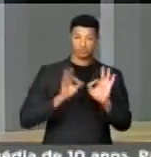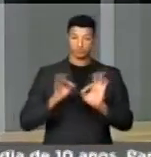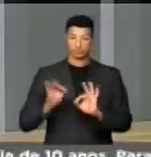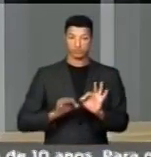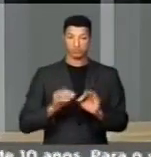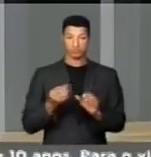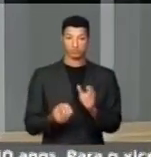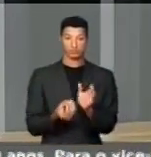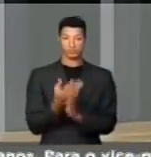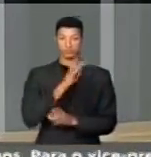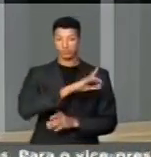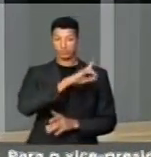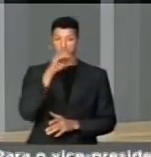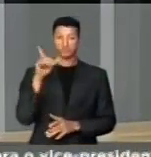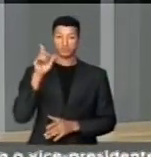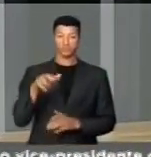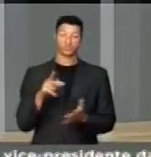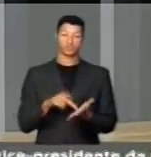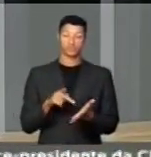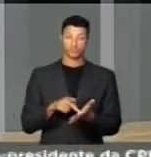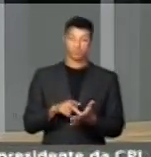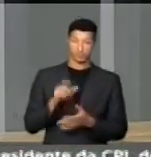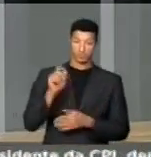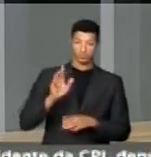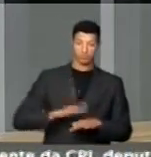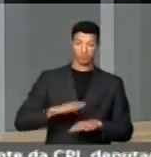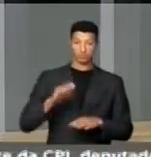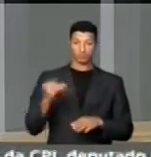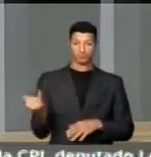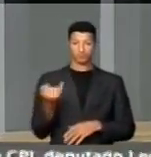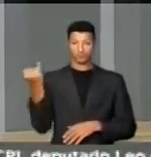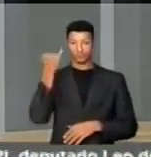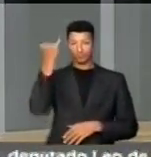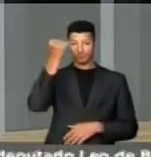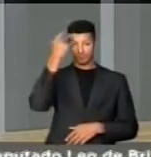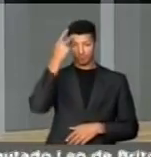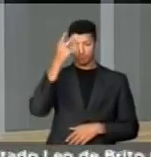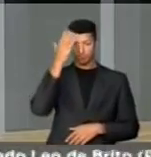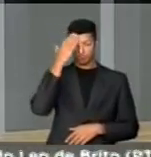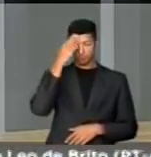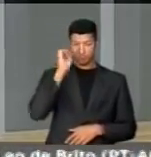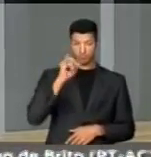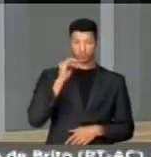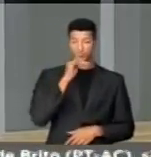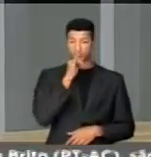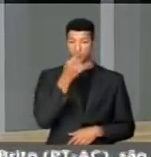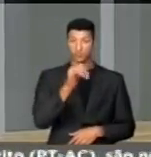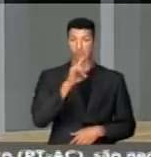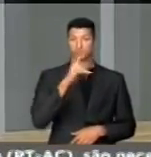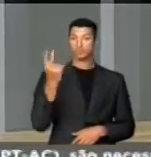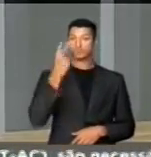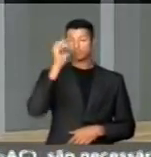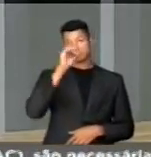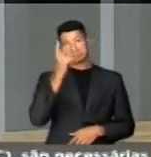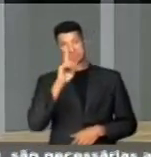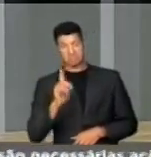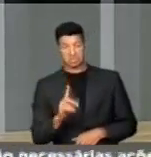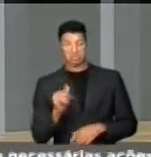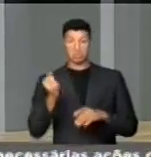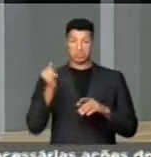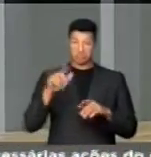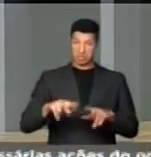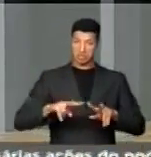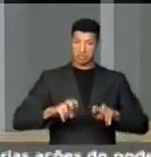da duração dos dias, que é realmente aquilo que mais importa para saber se a energia solar vale a pena ou não vale a pena, é